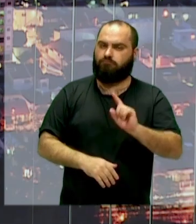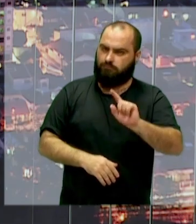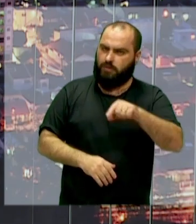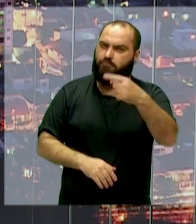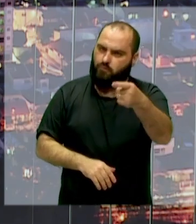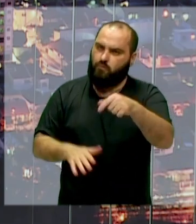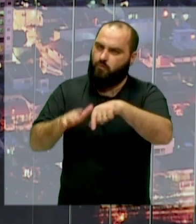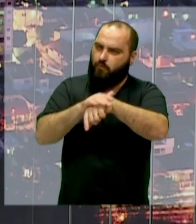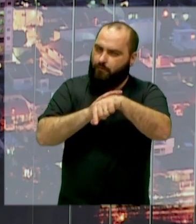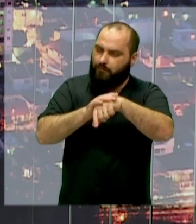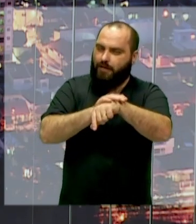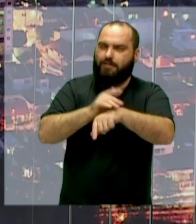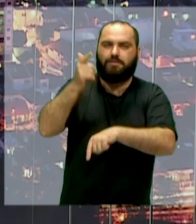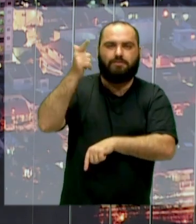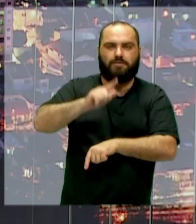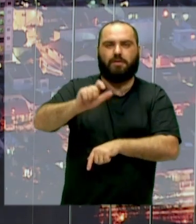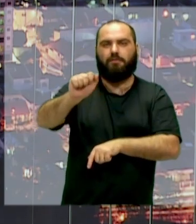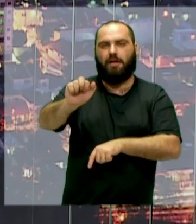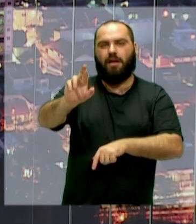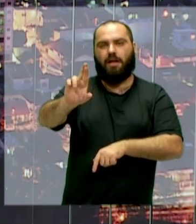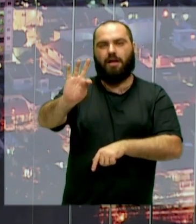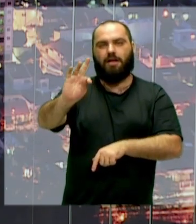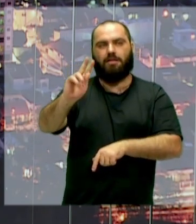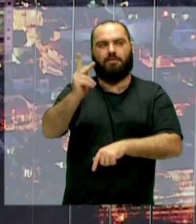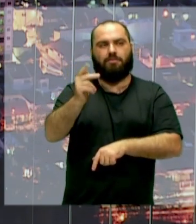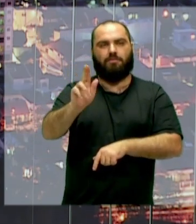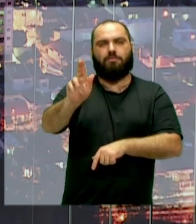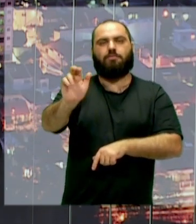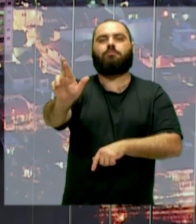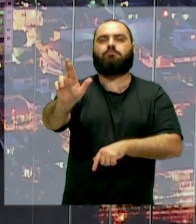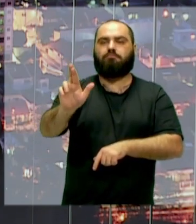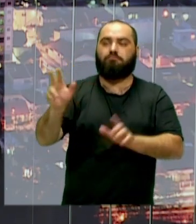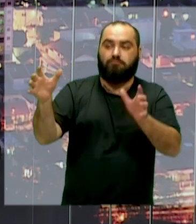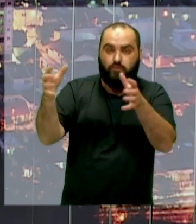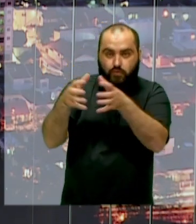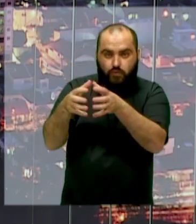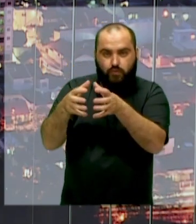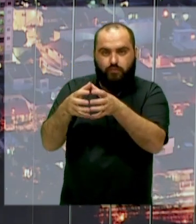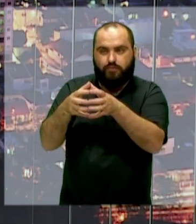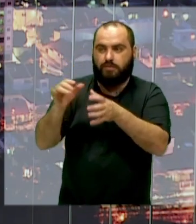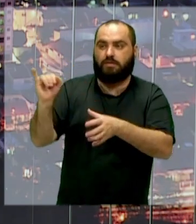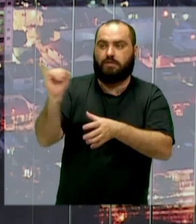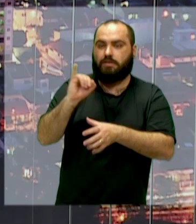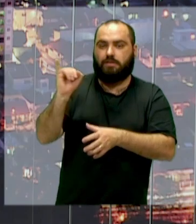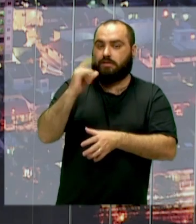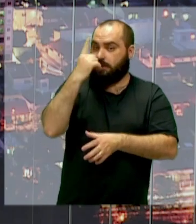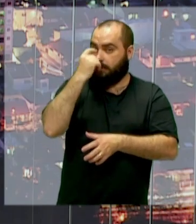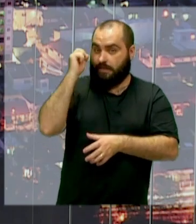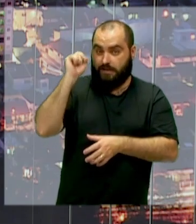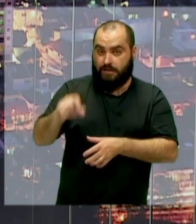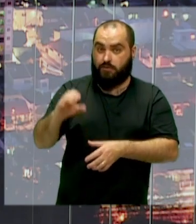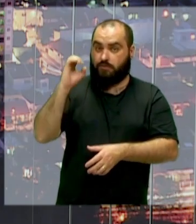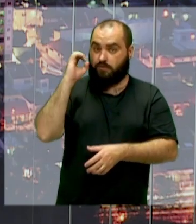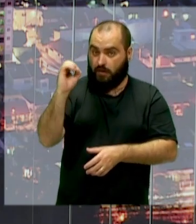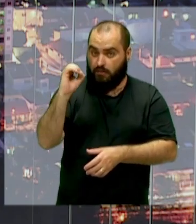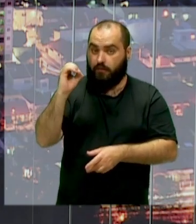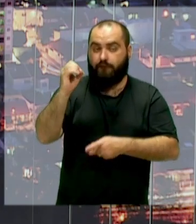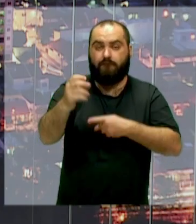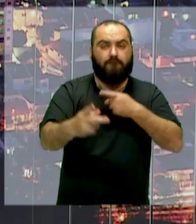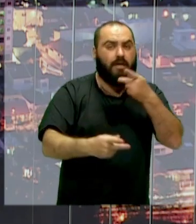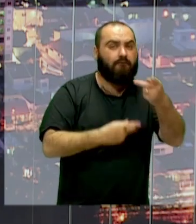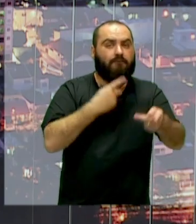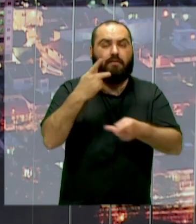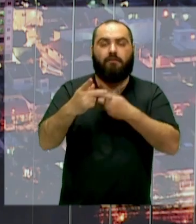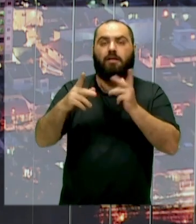gente continua aqui conversando com o Artur rancate do coletivo Itajaí Lixo Zero e vamos falar muito